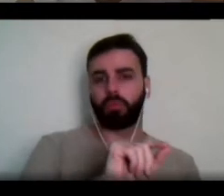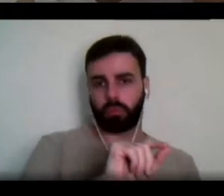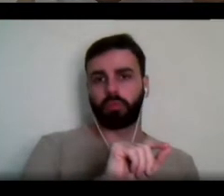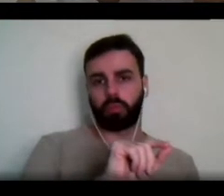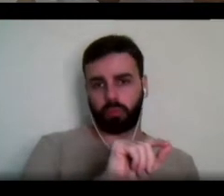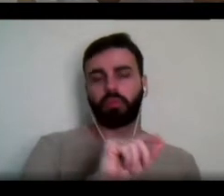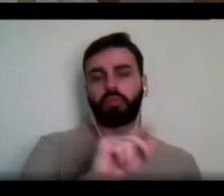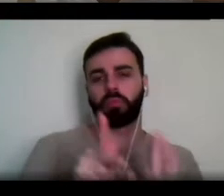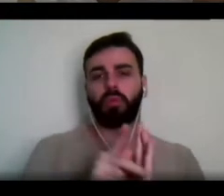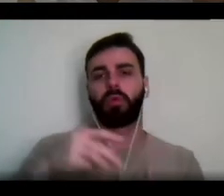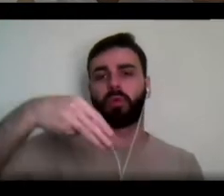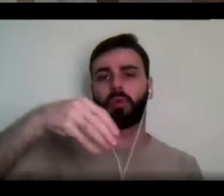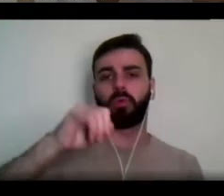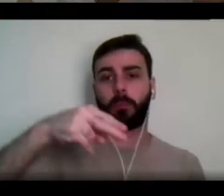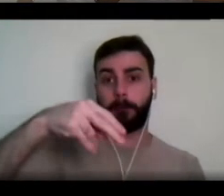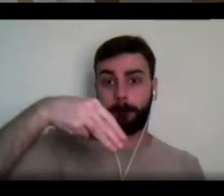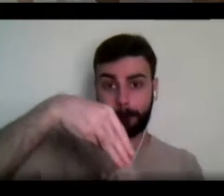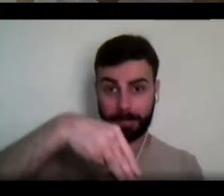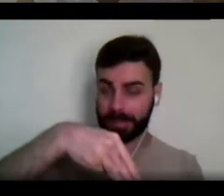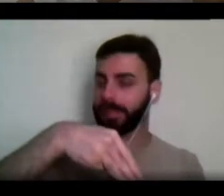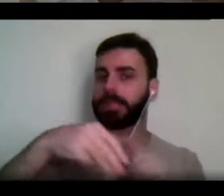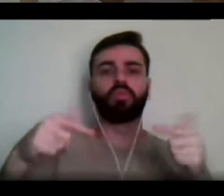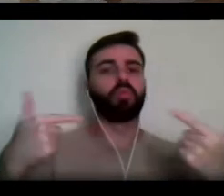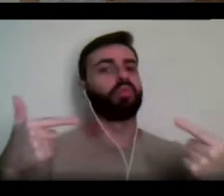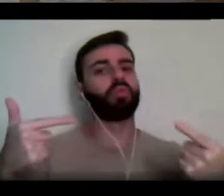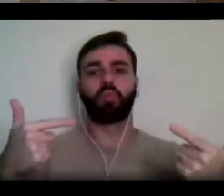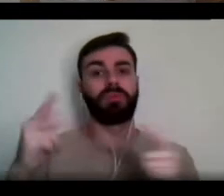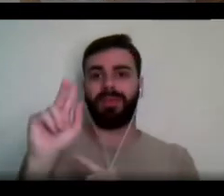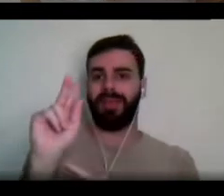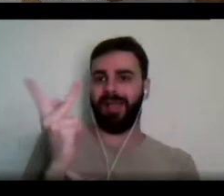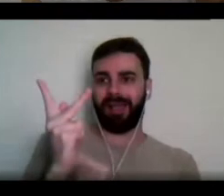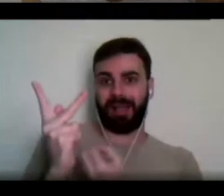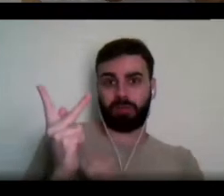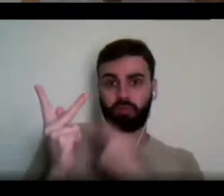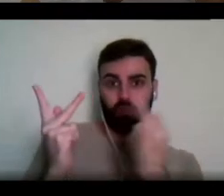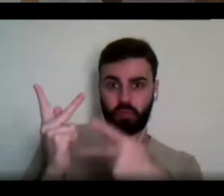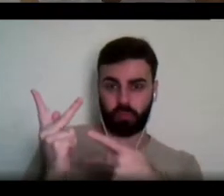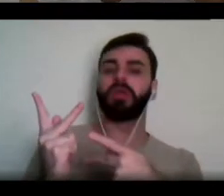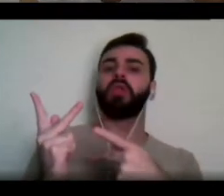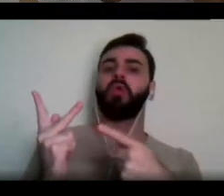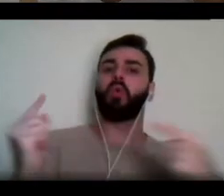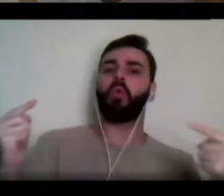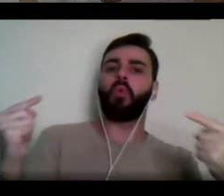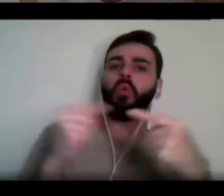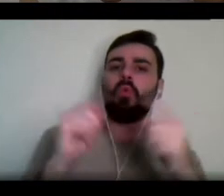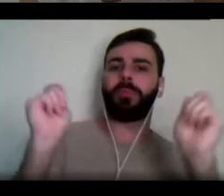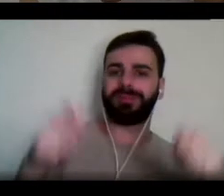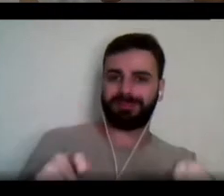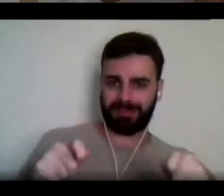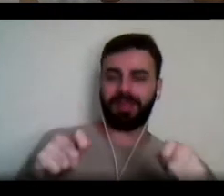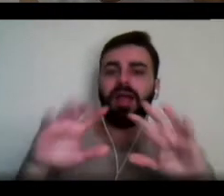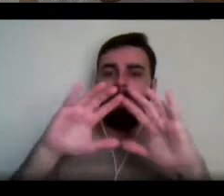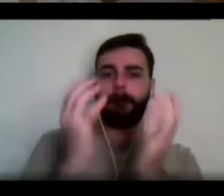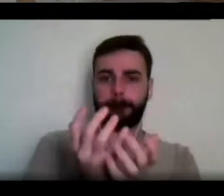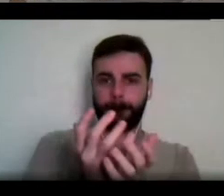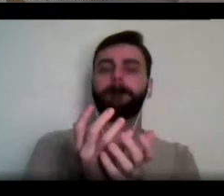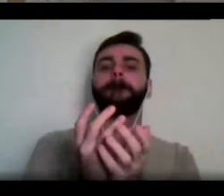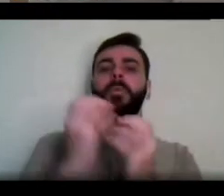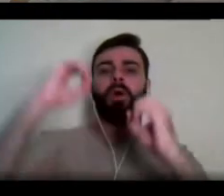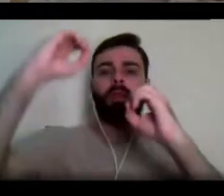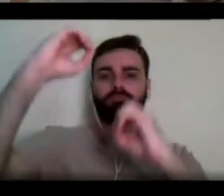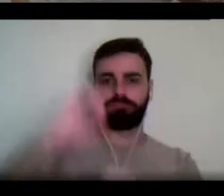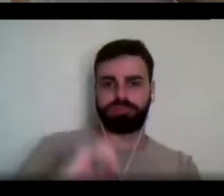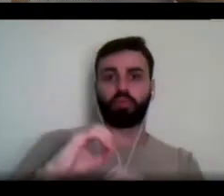mínimo, não existirá nenhum valor de H que satisfaça a condição das bolas atingirem o solo no mesmo instante.